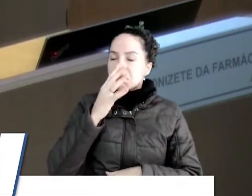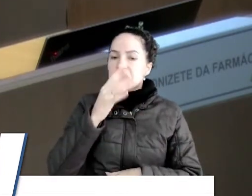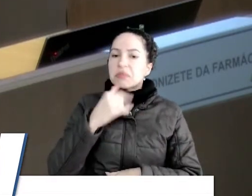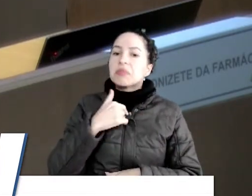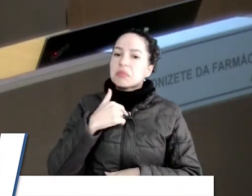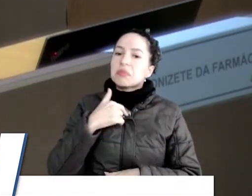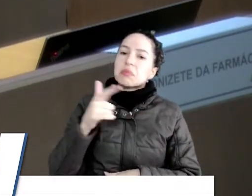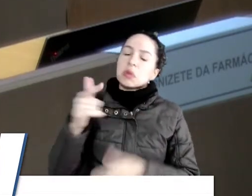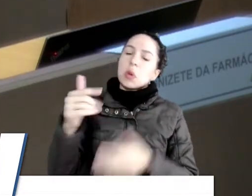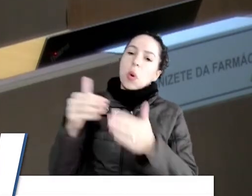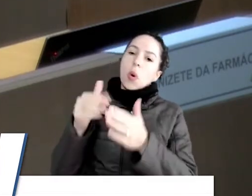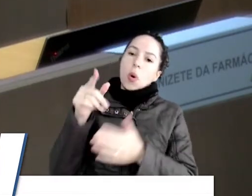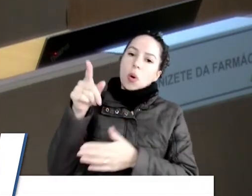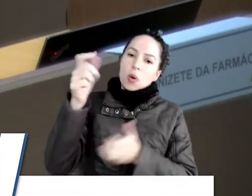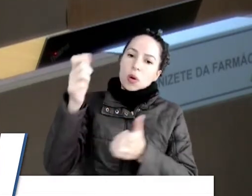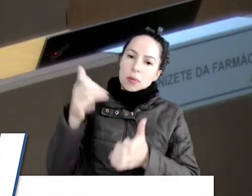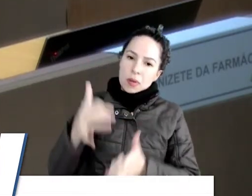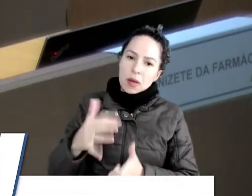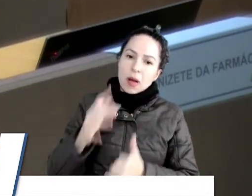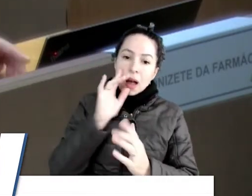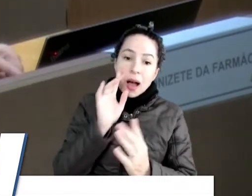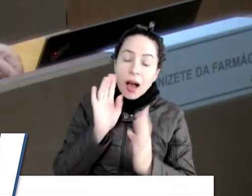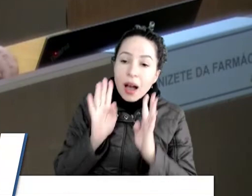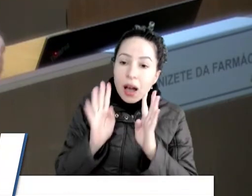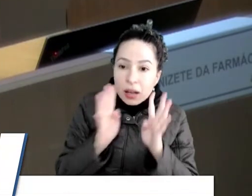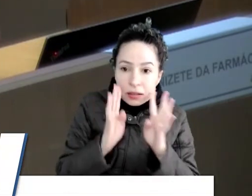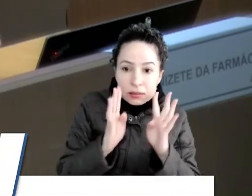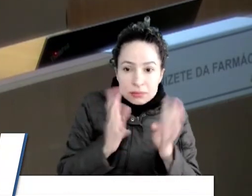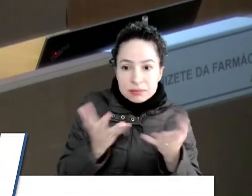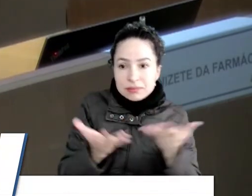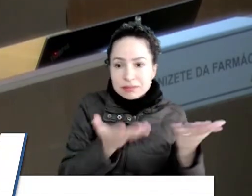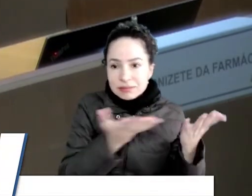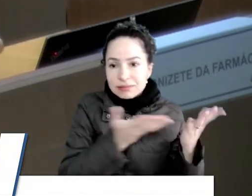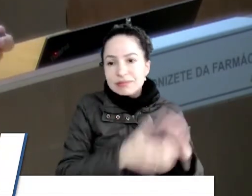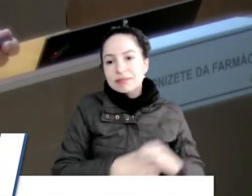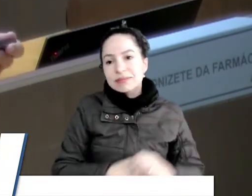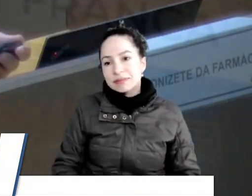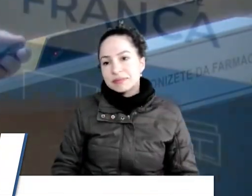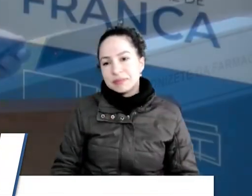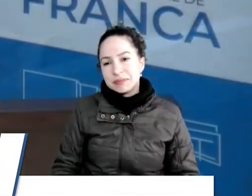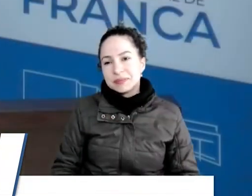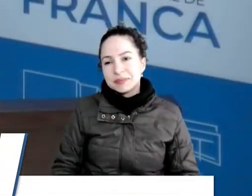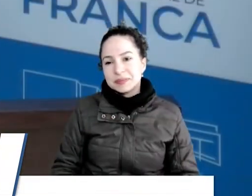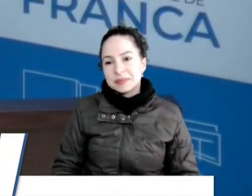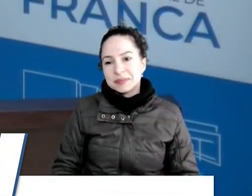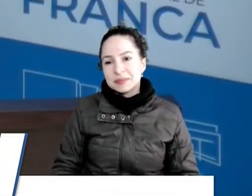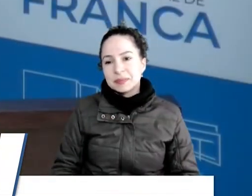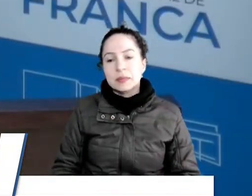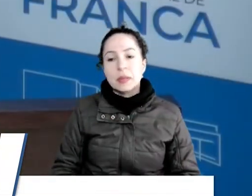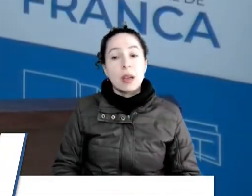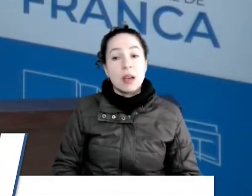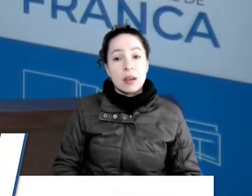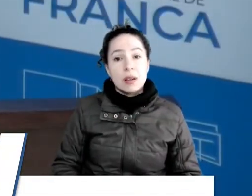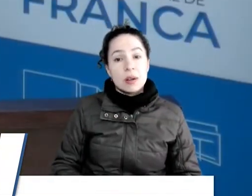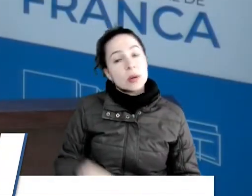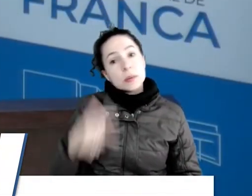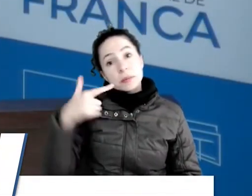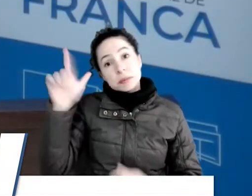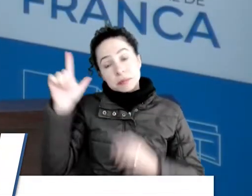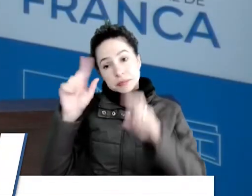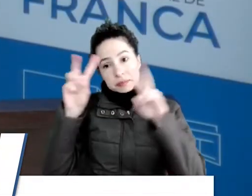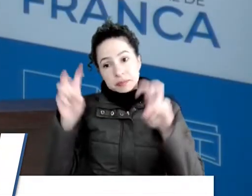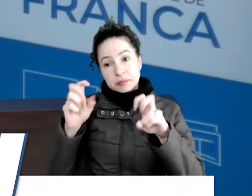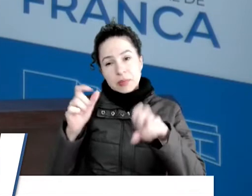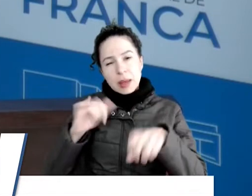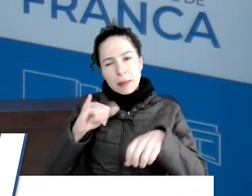você fala da atenção que ele fazia com todos lá. Obrigado, Anzete. Bom, a outra coisa que eu queria falar, aproveitar meu minutinho e